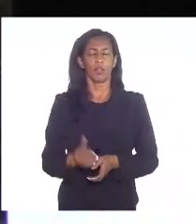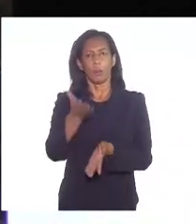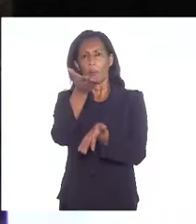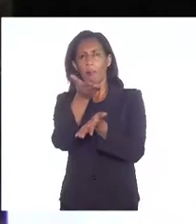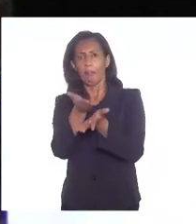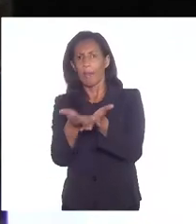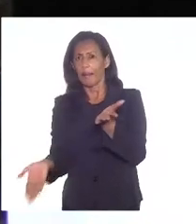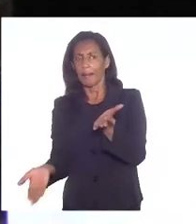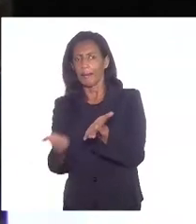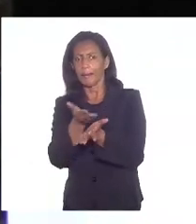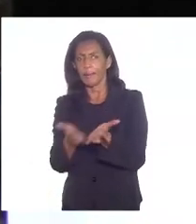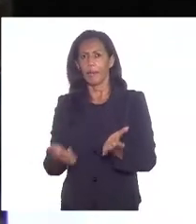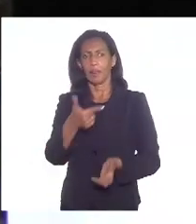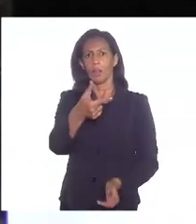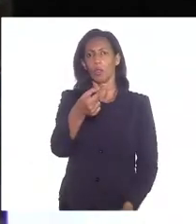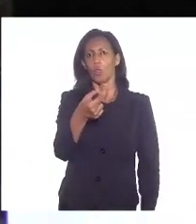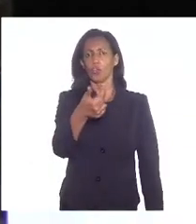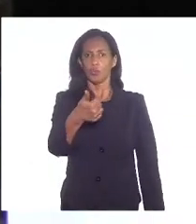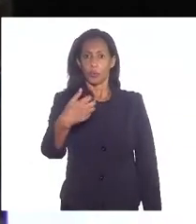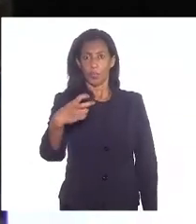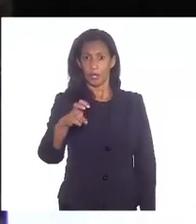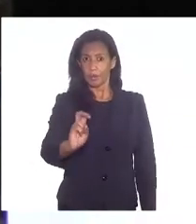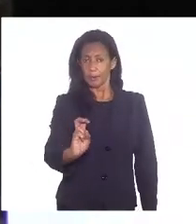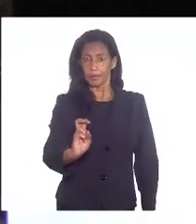perdas no ano de 2015.